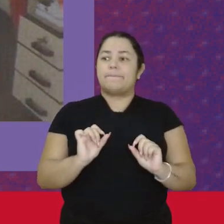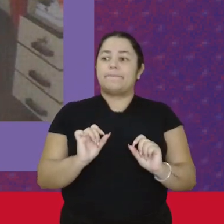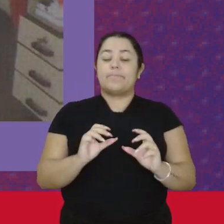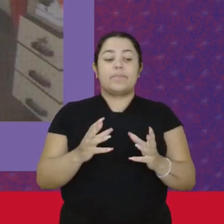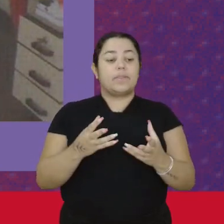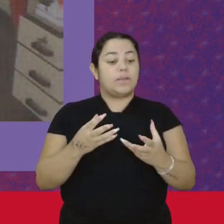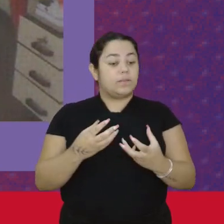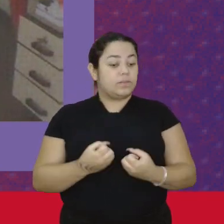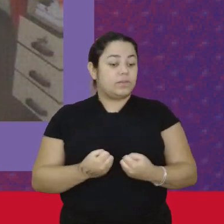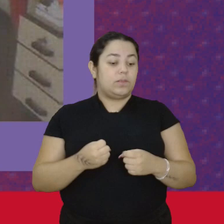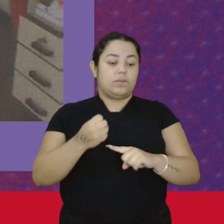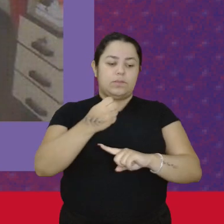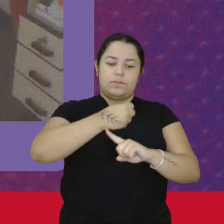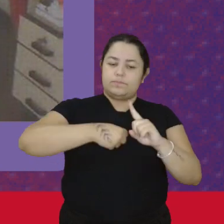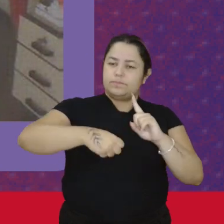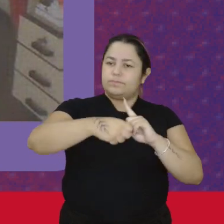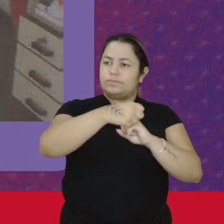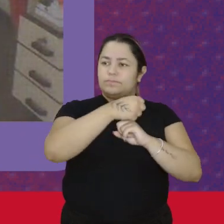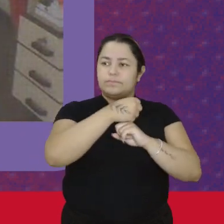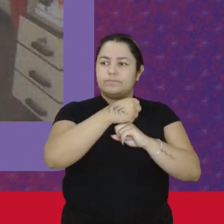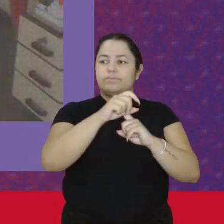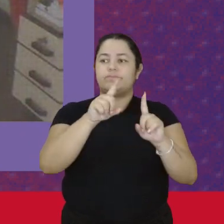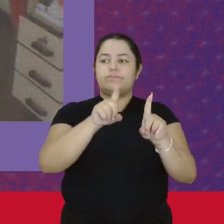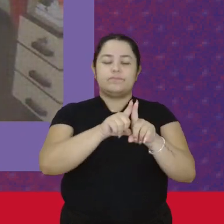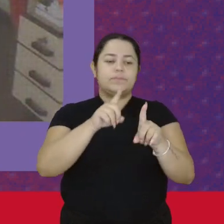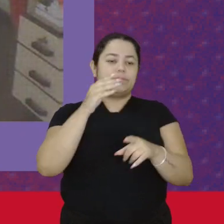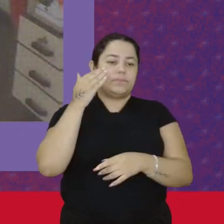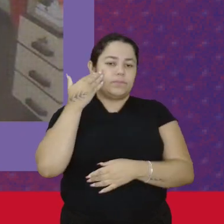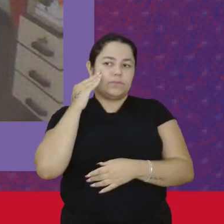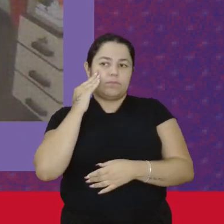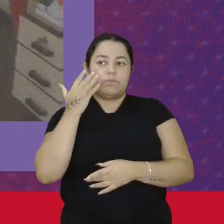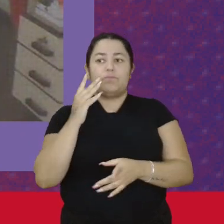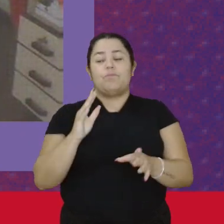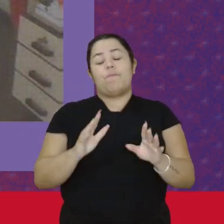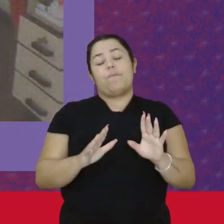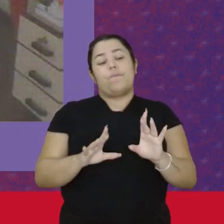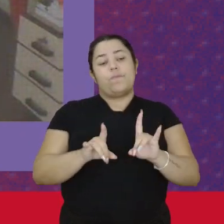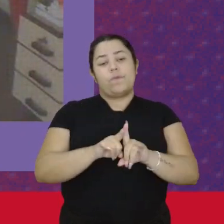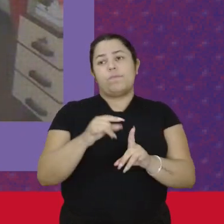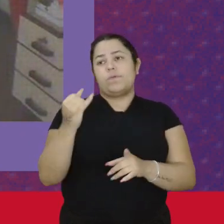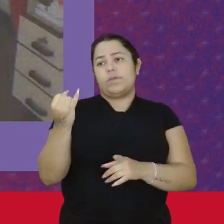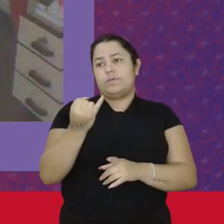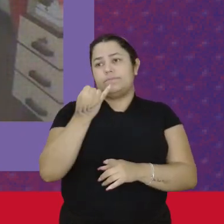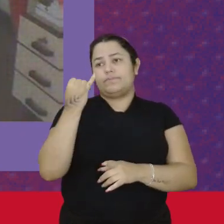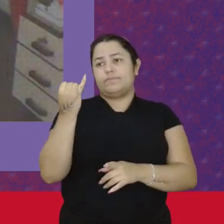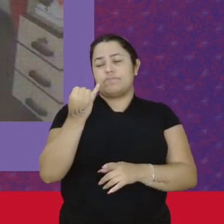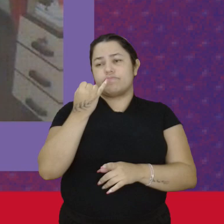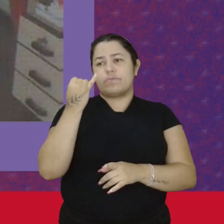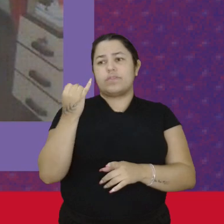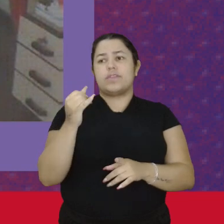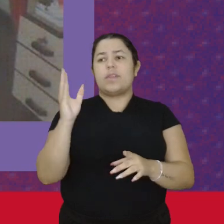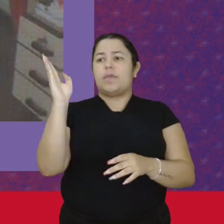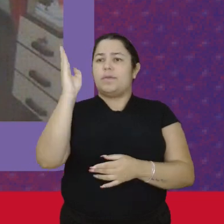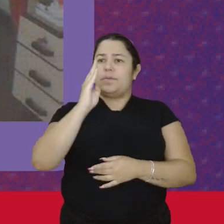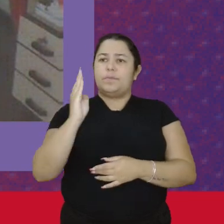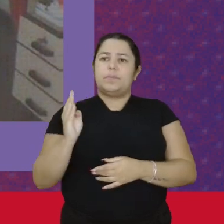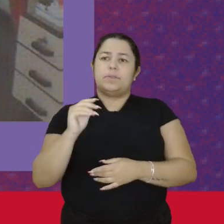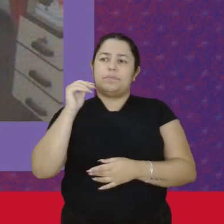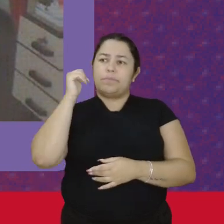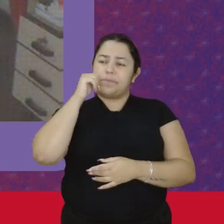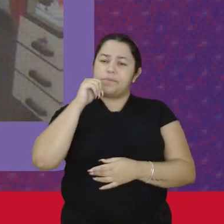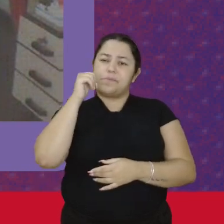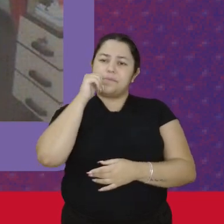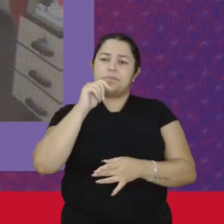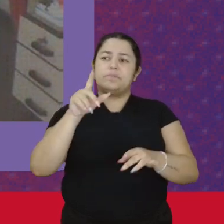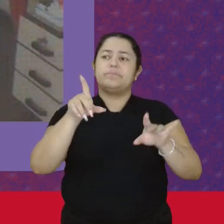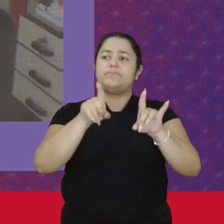absorvida na sociedade, como é que a sociedade está entendendo. Então, eu acho que foi muito importante. O Brasil Mulher deu Nós